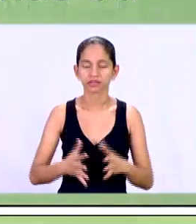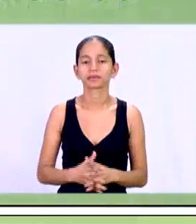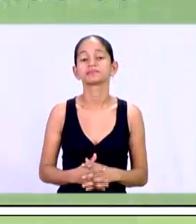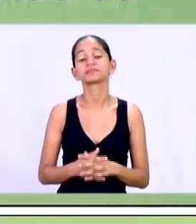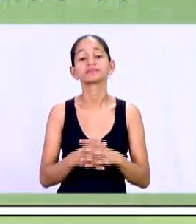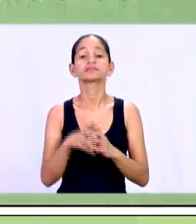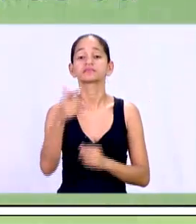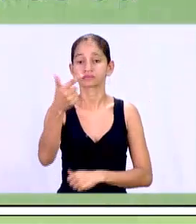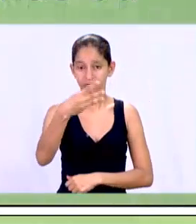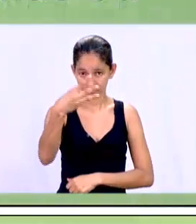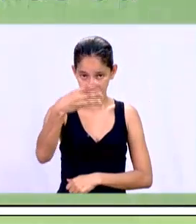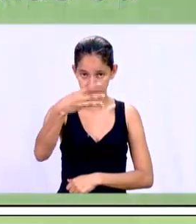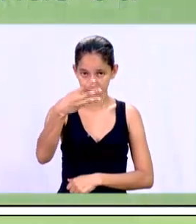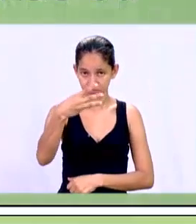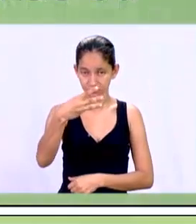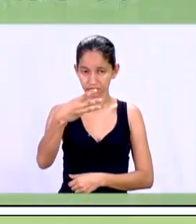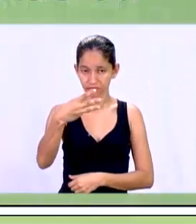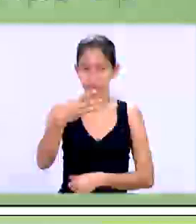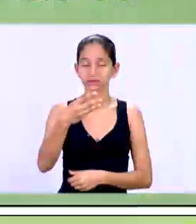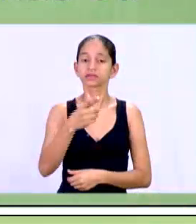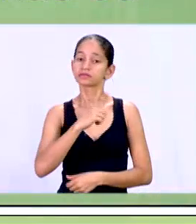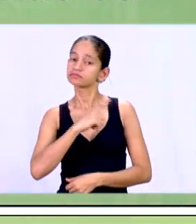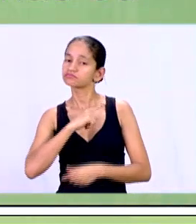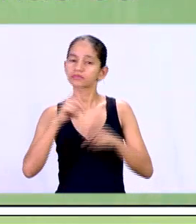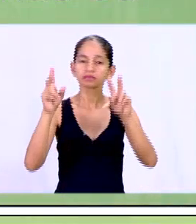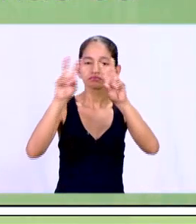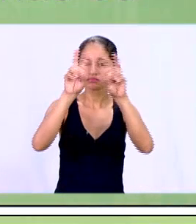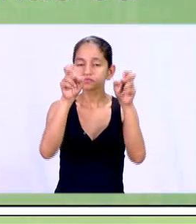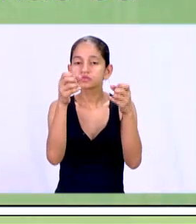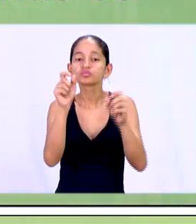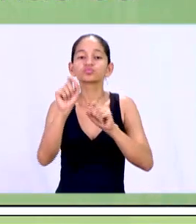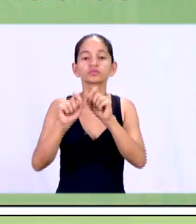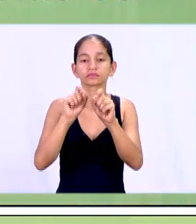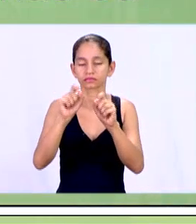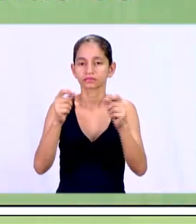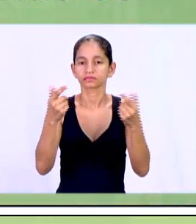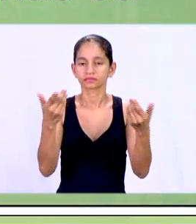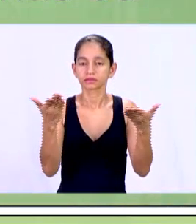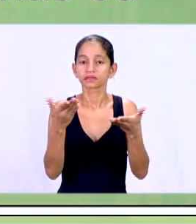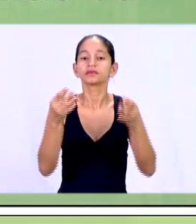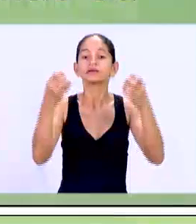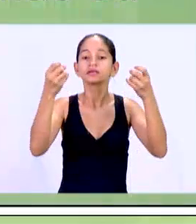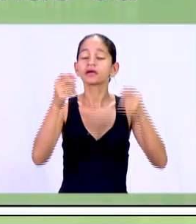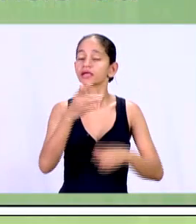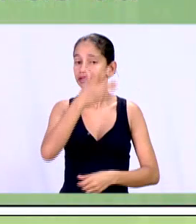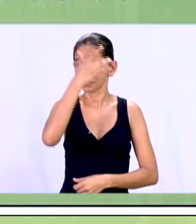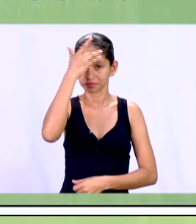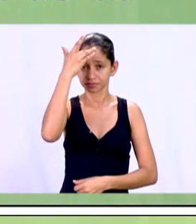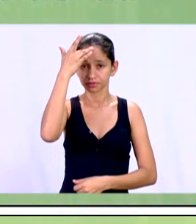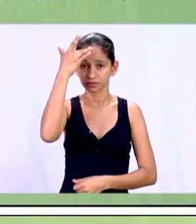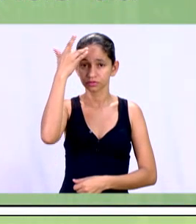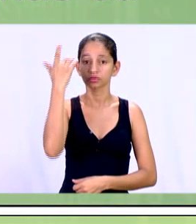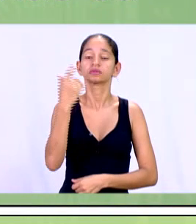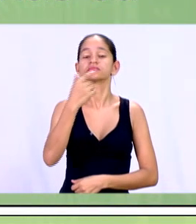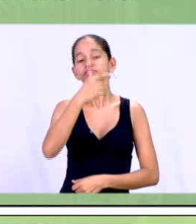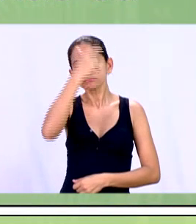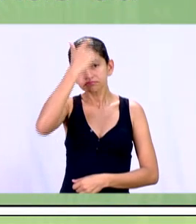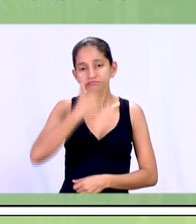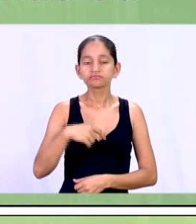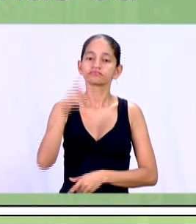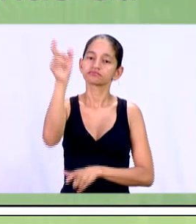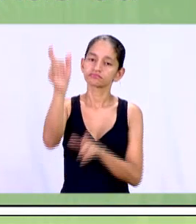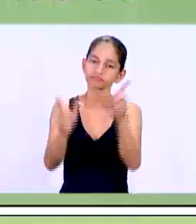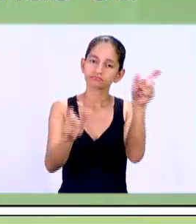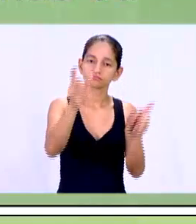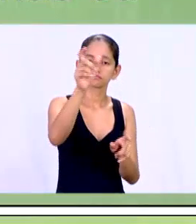A terceira condição básica que essa ética nos apresenta é de que ninguém pode ser impedido,